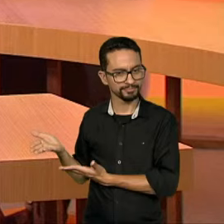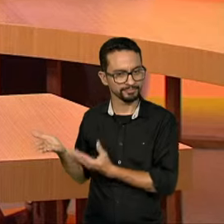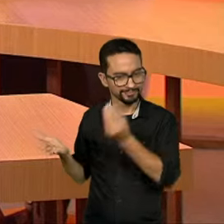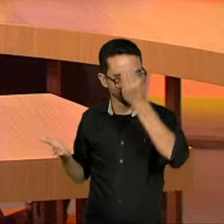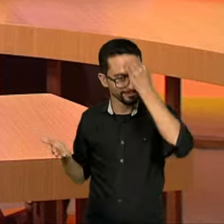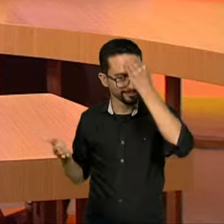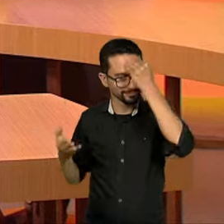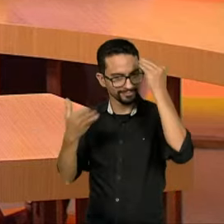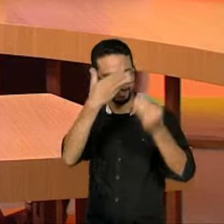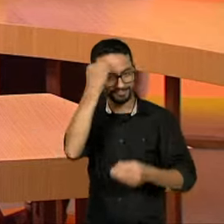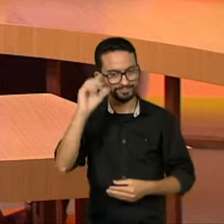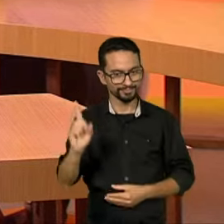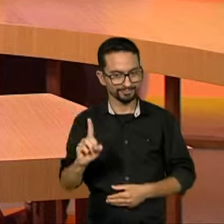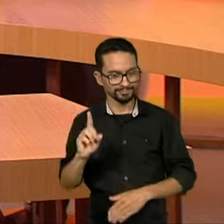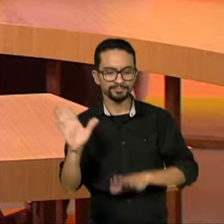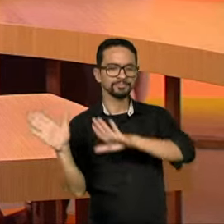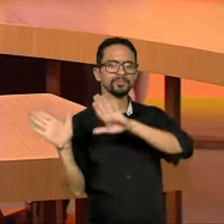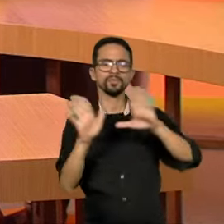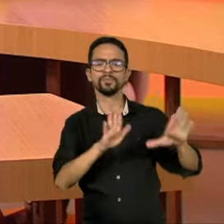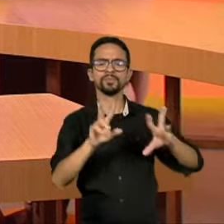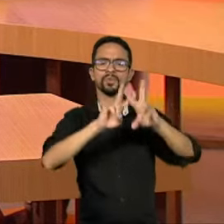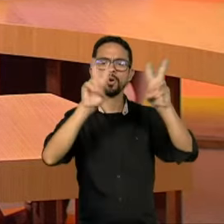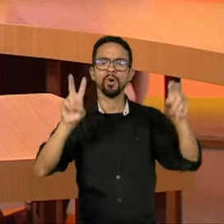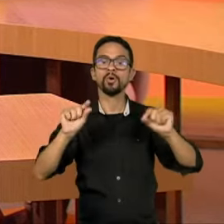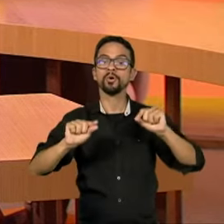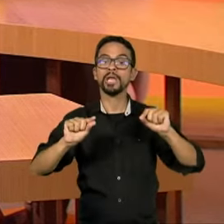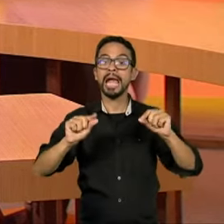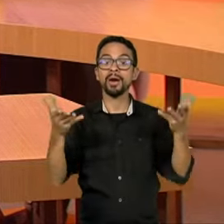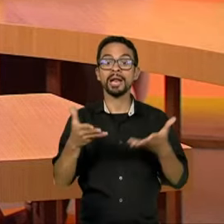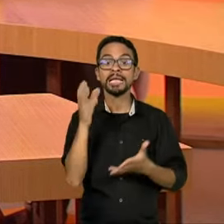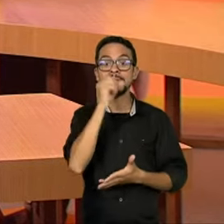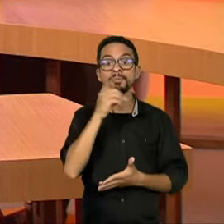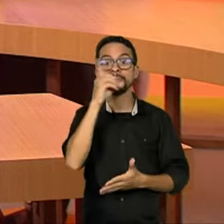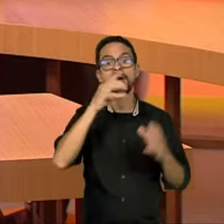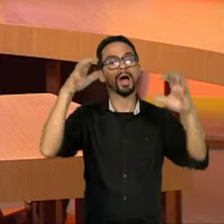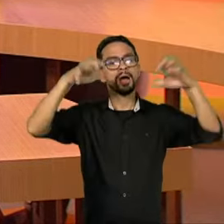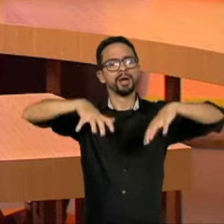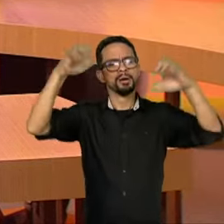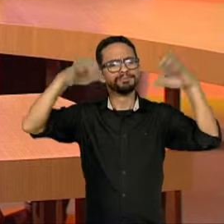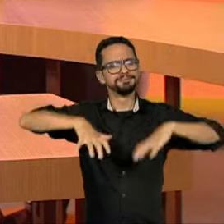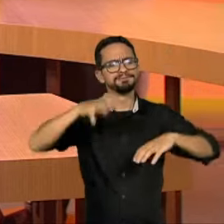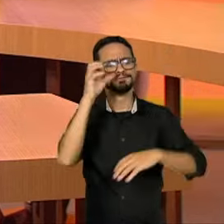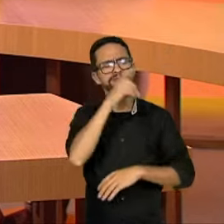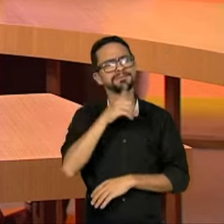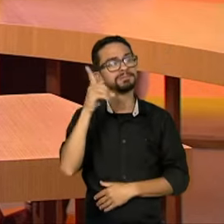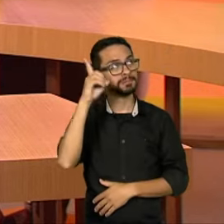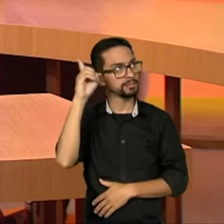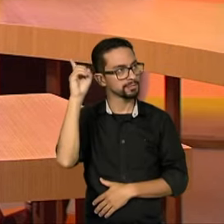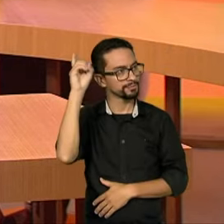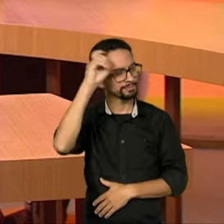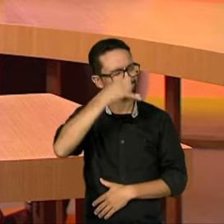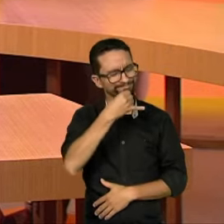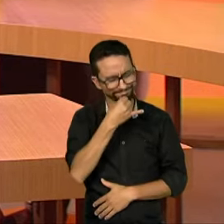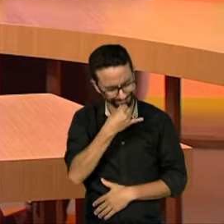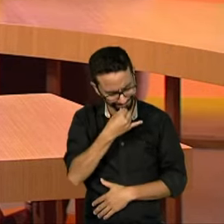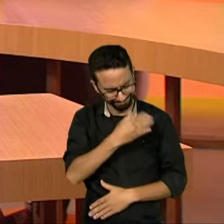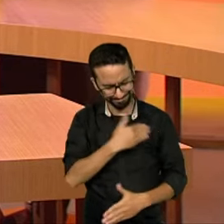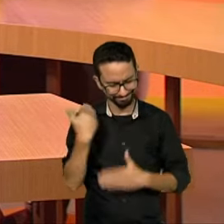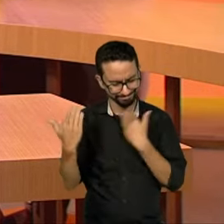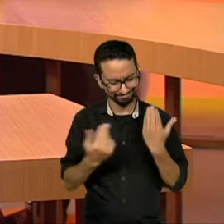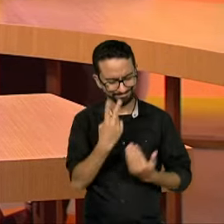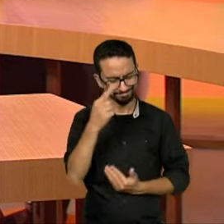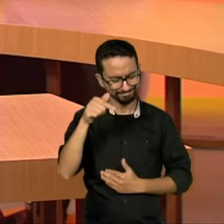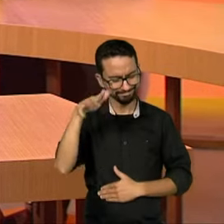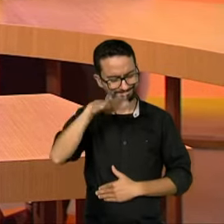99903-5329, tá? Agora eu queria falar dos temporais desse final de semana que, infelizmente, deixaram 27 mortos no